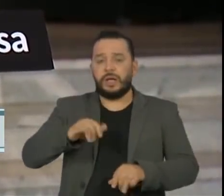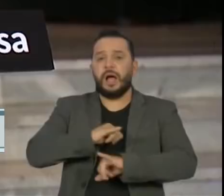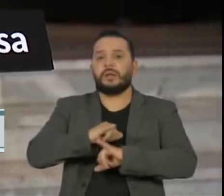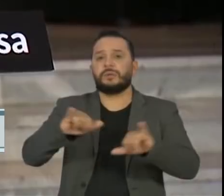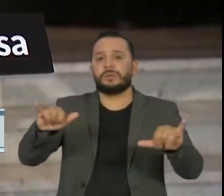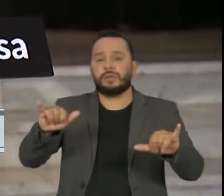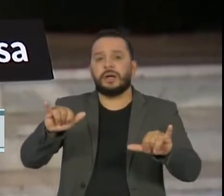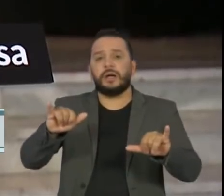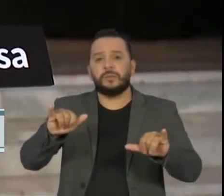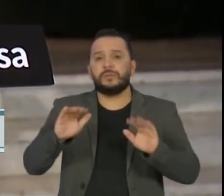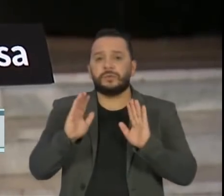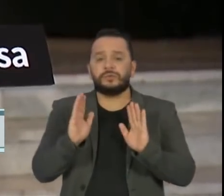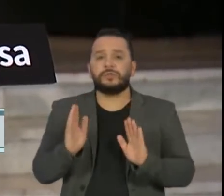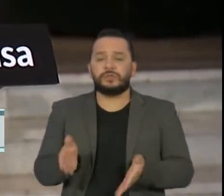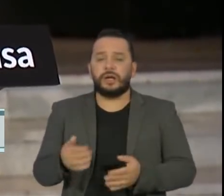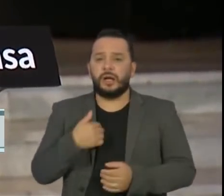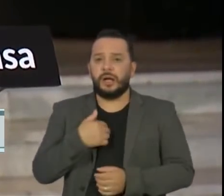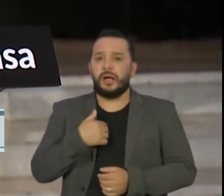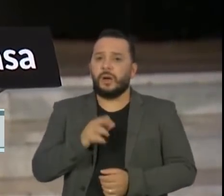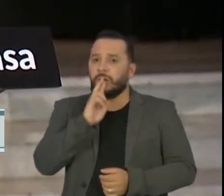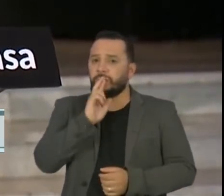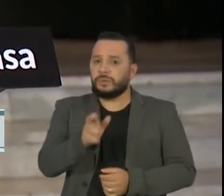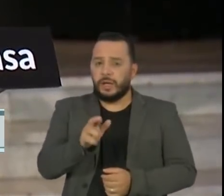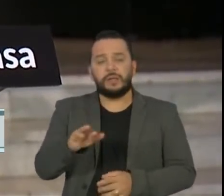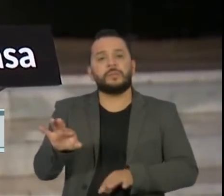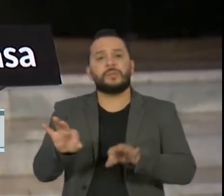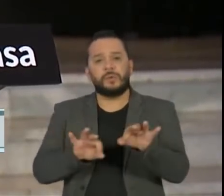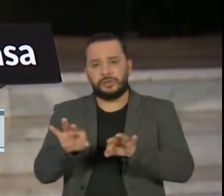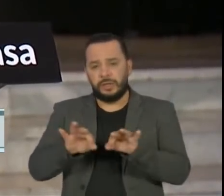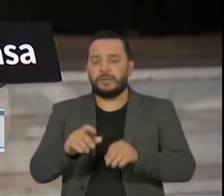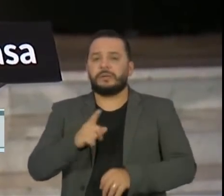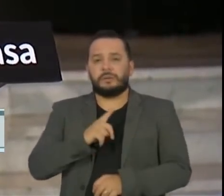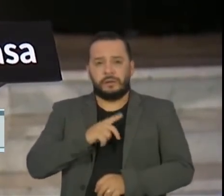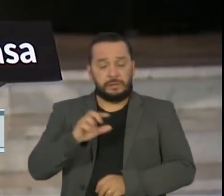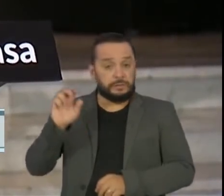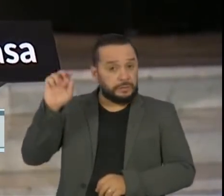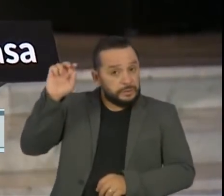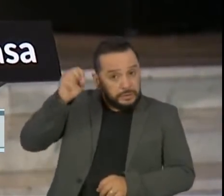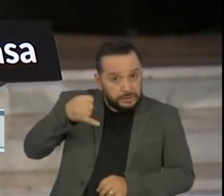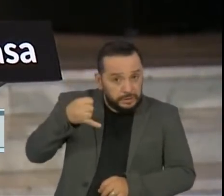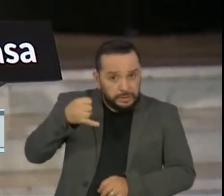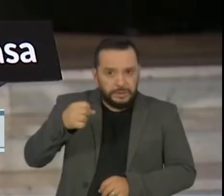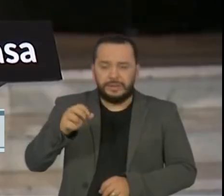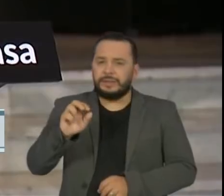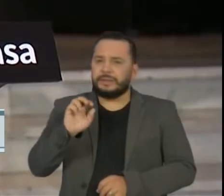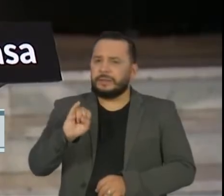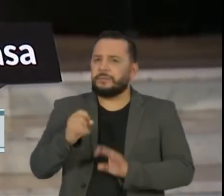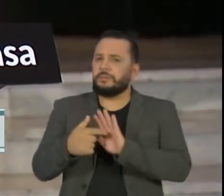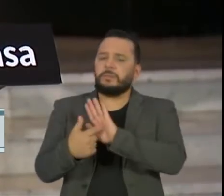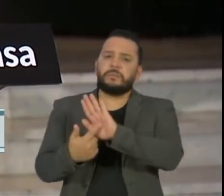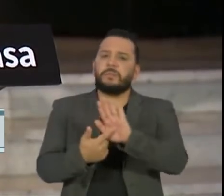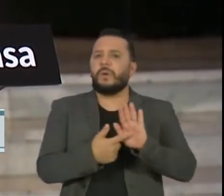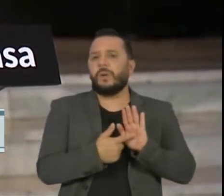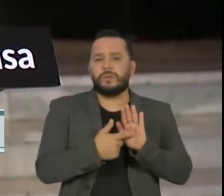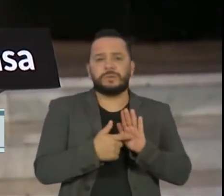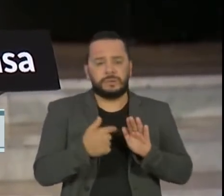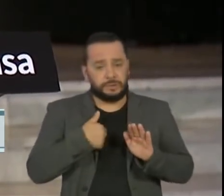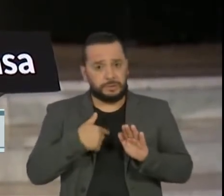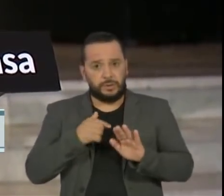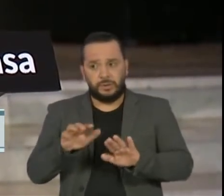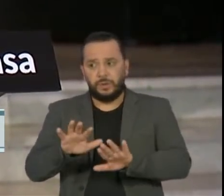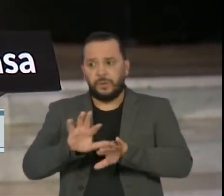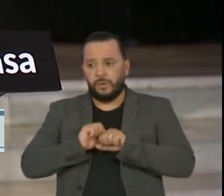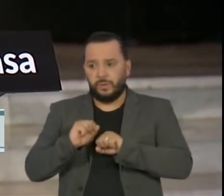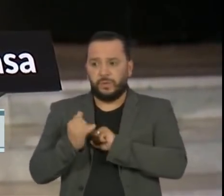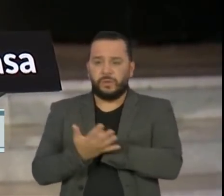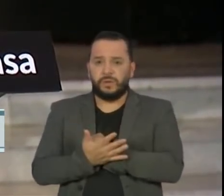resultados. E o plano prevê, sim, que se houver algum indicativo de aumento da velocidade